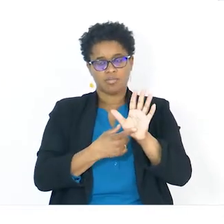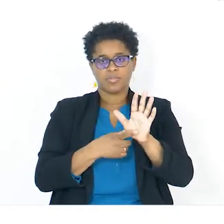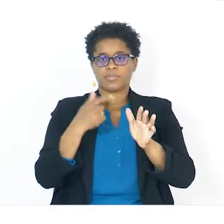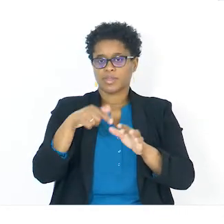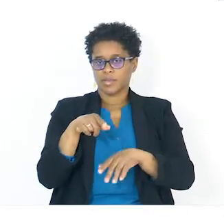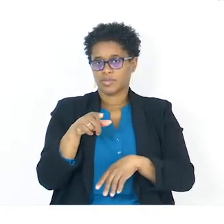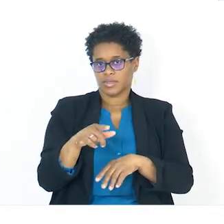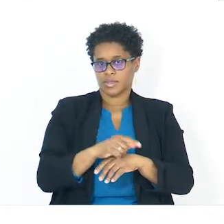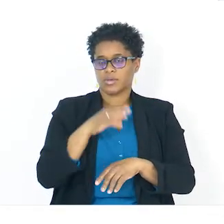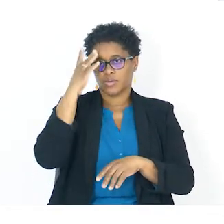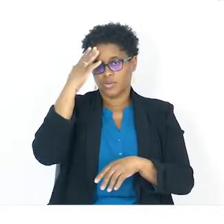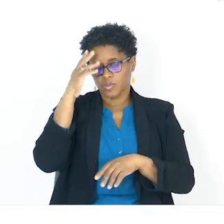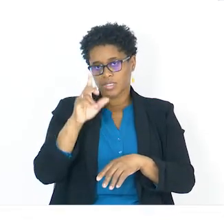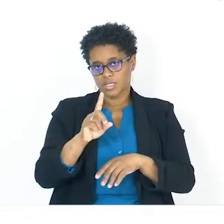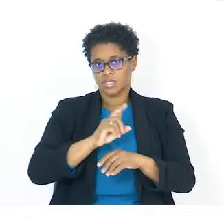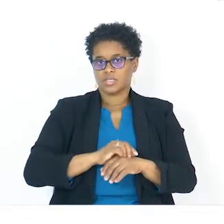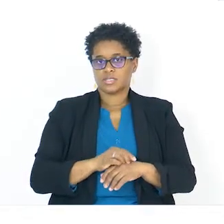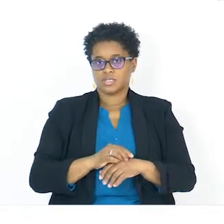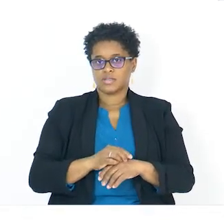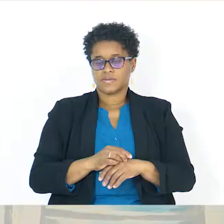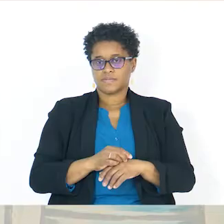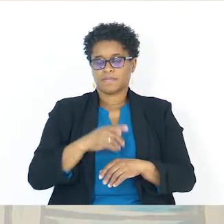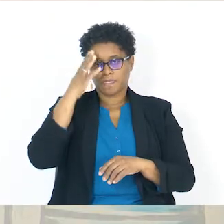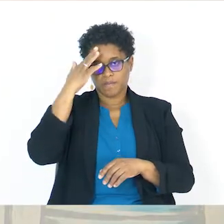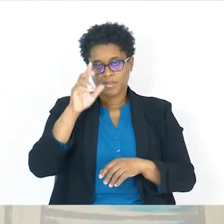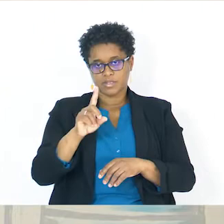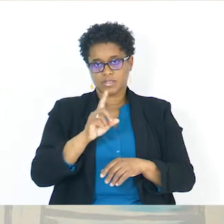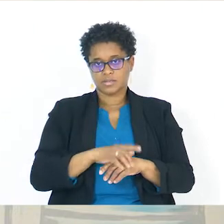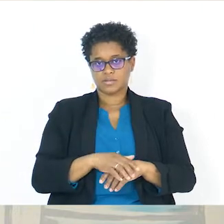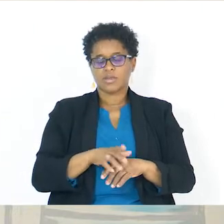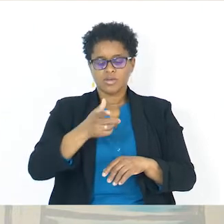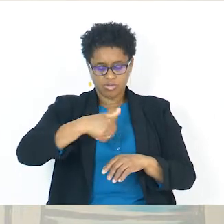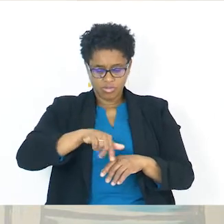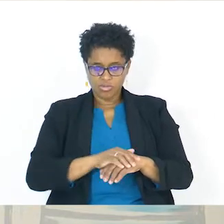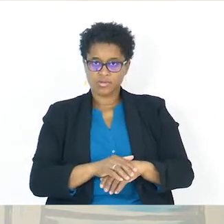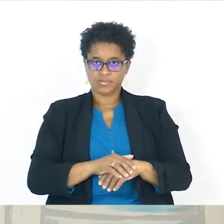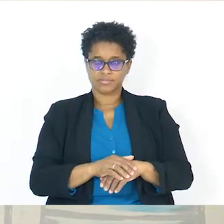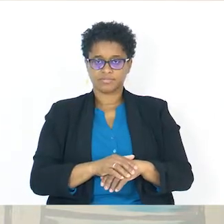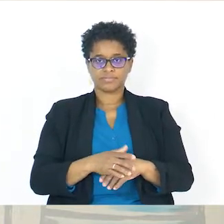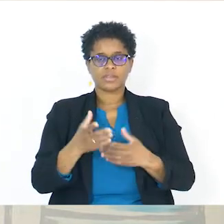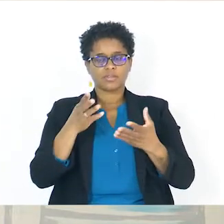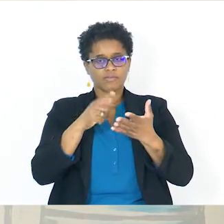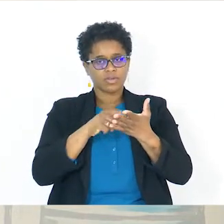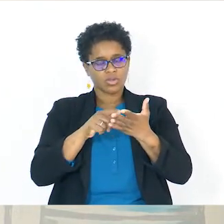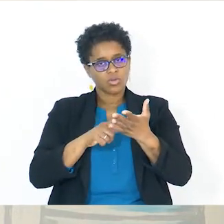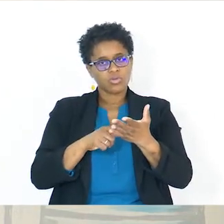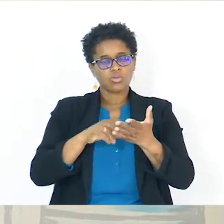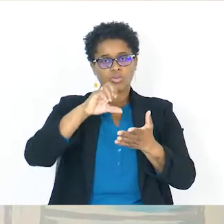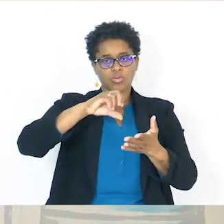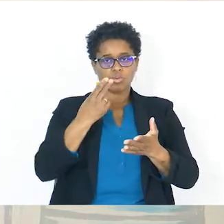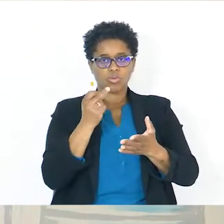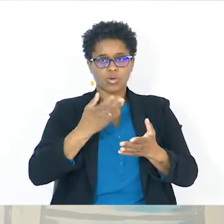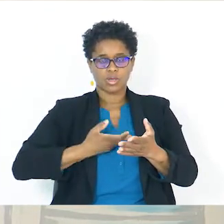quádruplo. Temos aqui o número 6. No número 6, nós vamos calcular